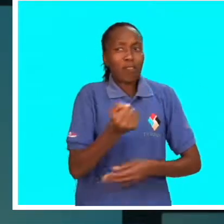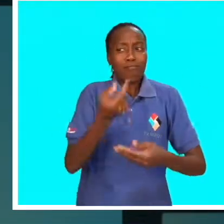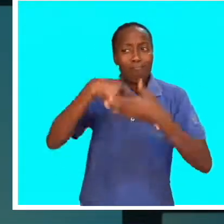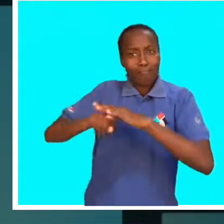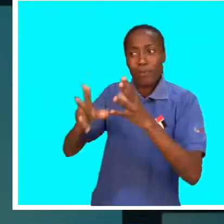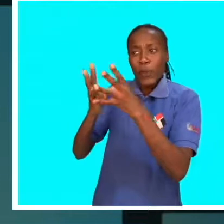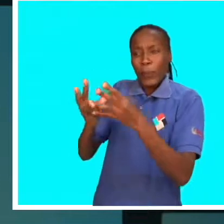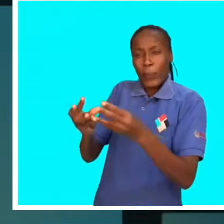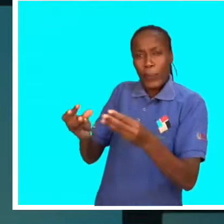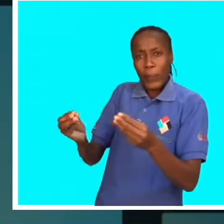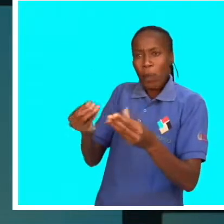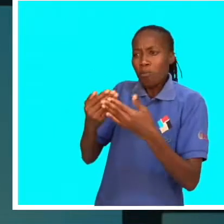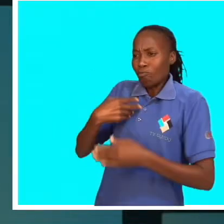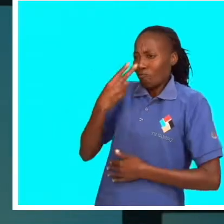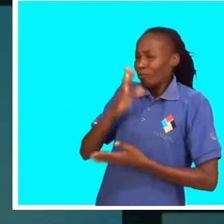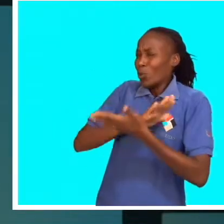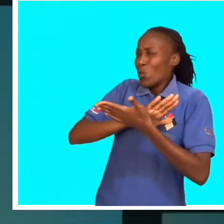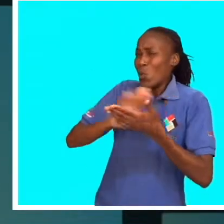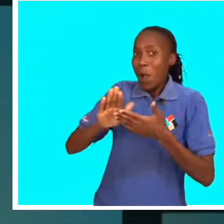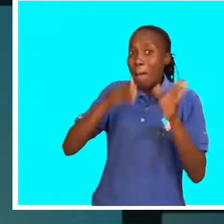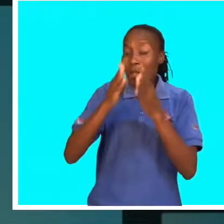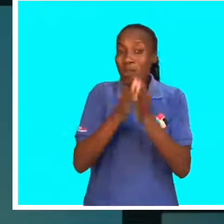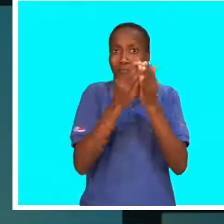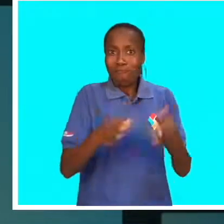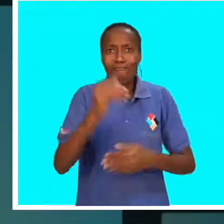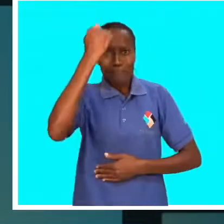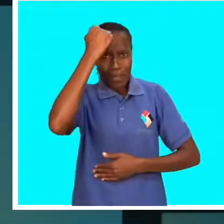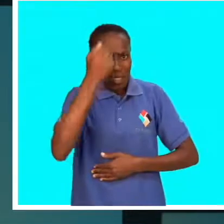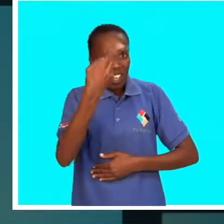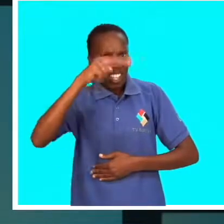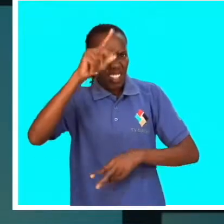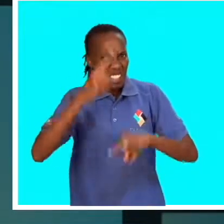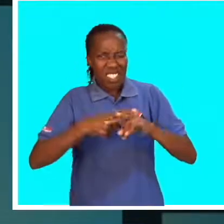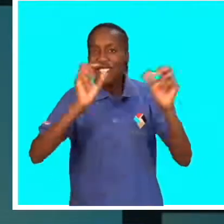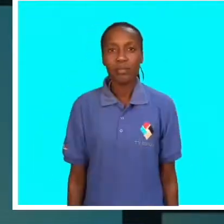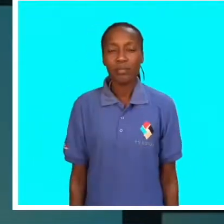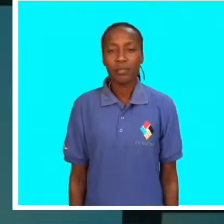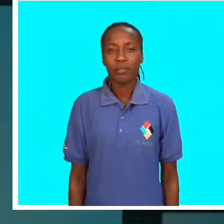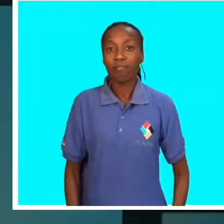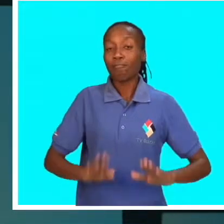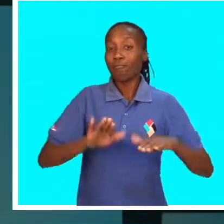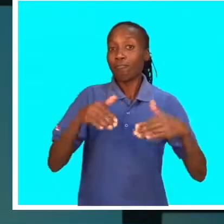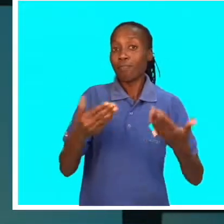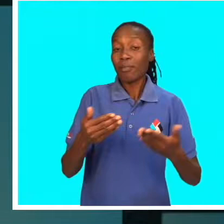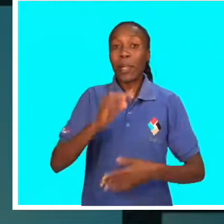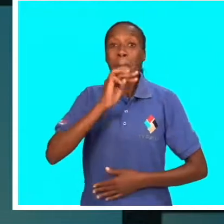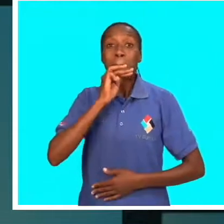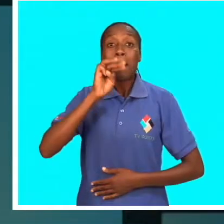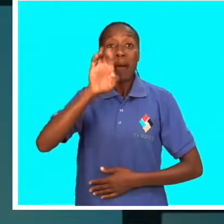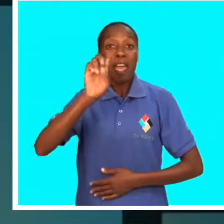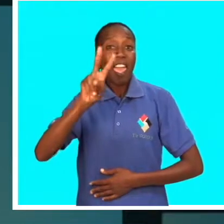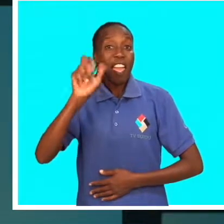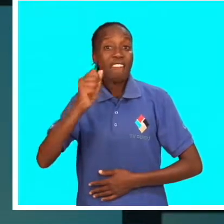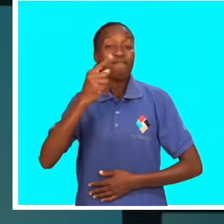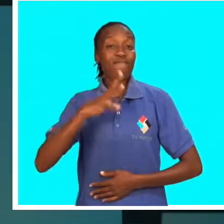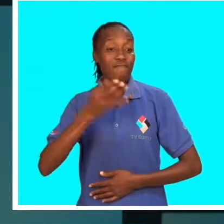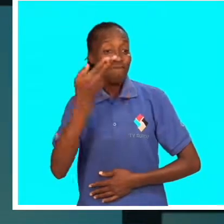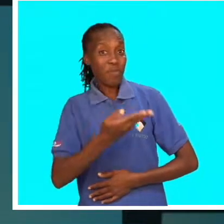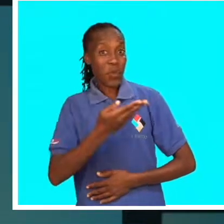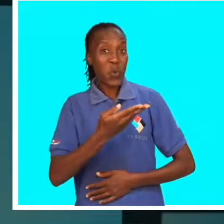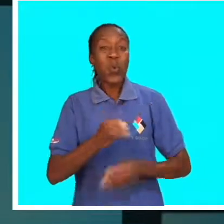amabadila. Eu quando ganhei vou na nyanga e fuga e nima e com altiva Sida e bari. Mãe Eva é considerada